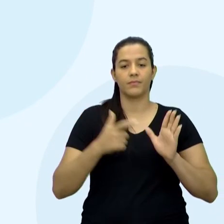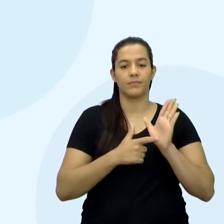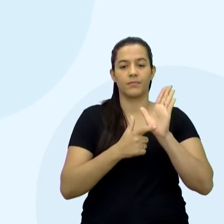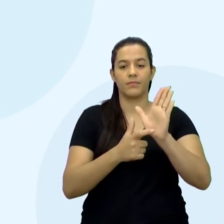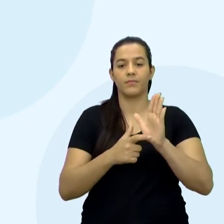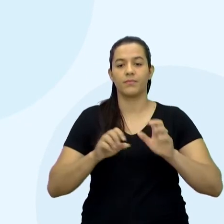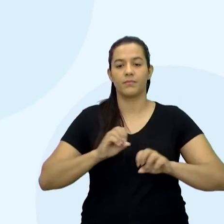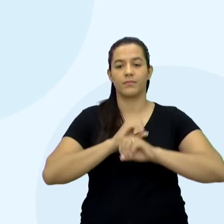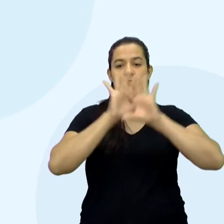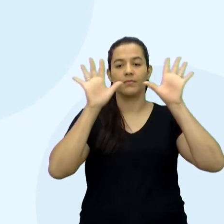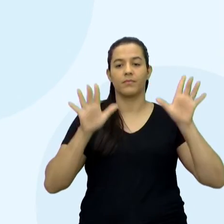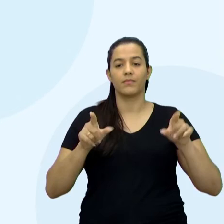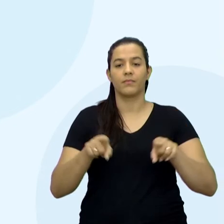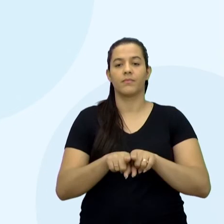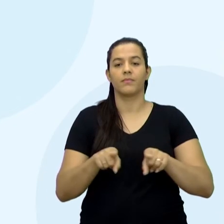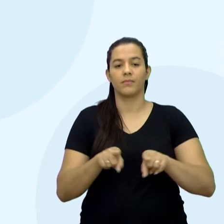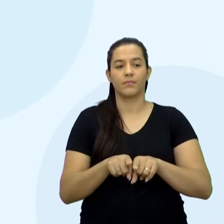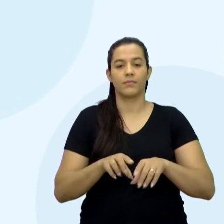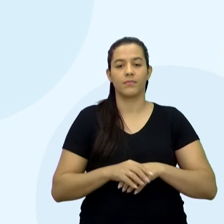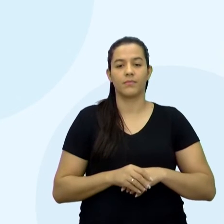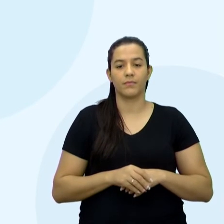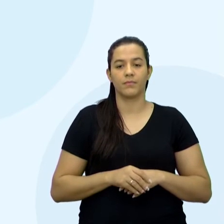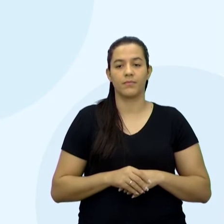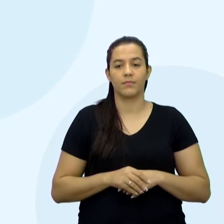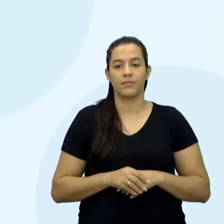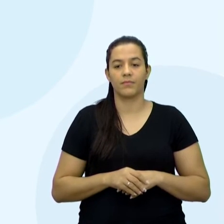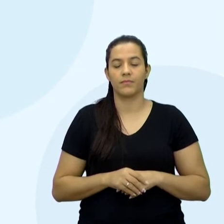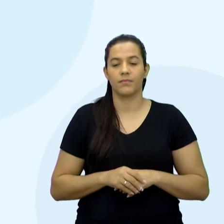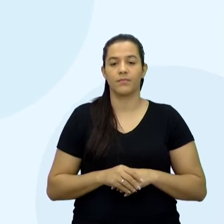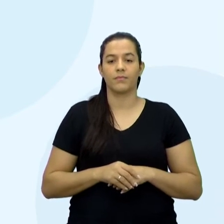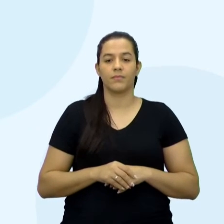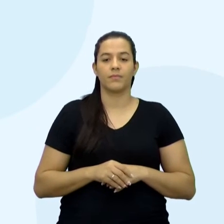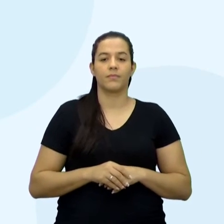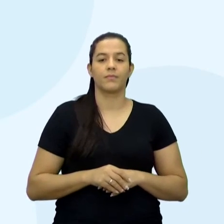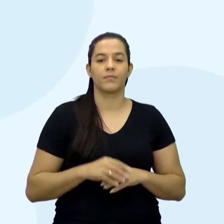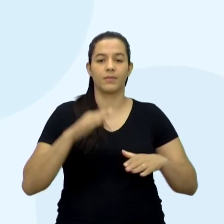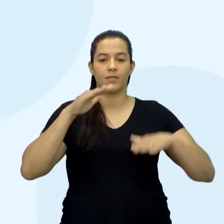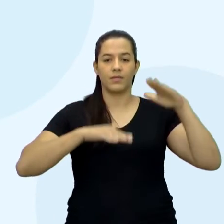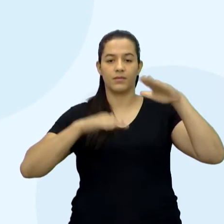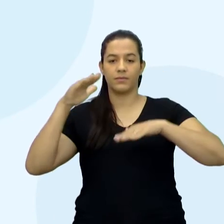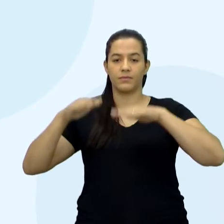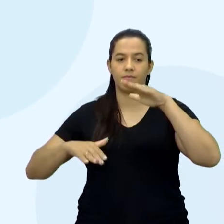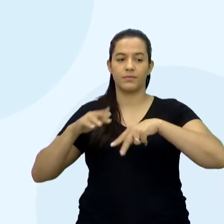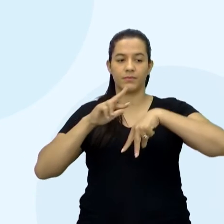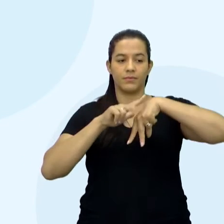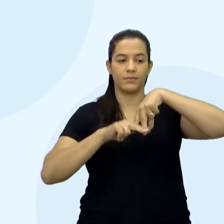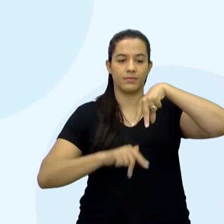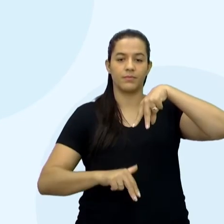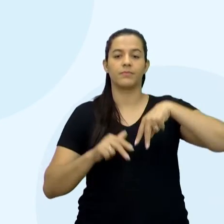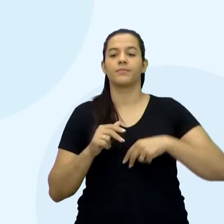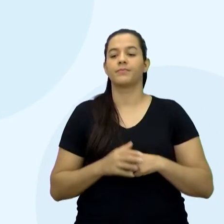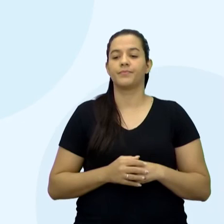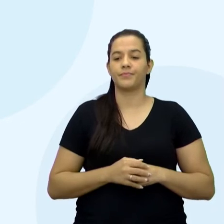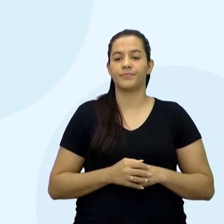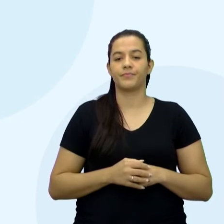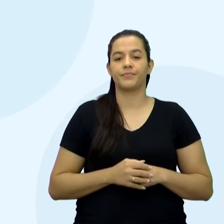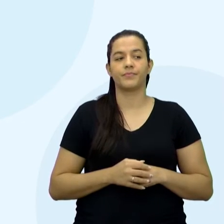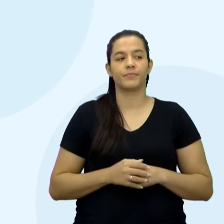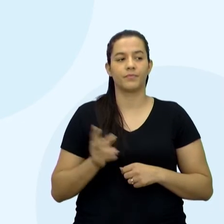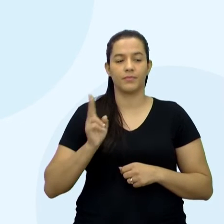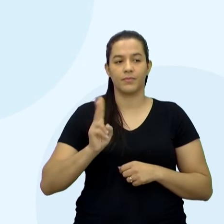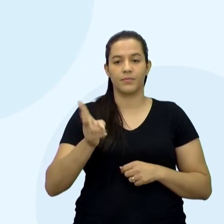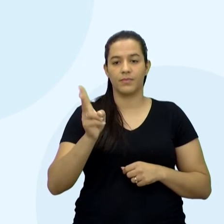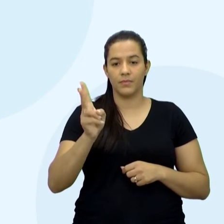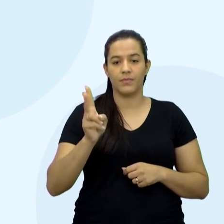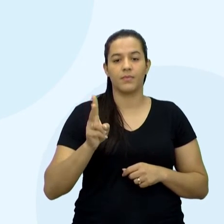nitidez também. É o acervo da professora Ângela. Olha só, desigualdade de gênero e a desigualdade